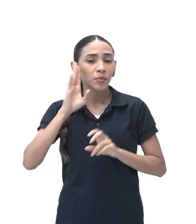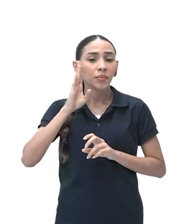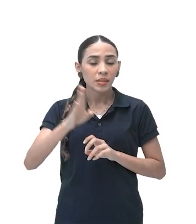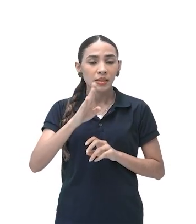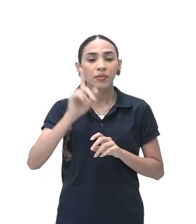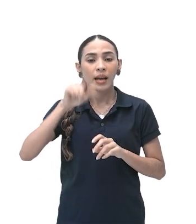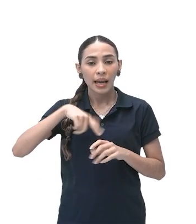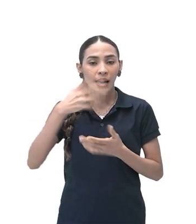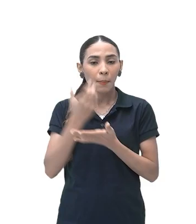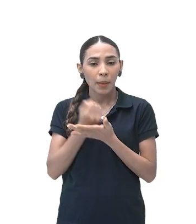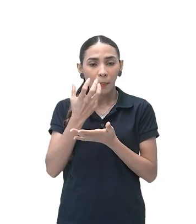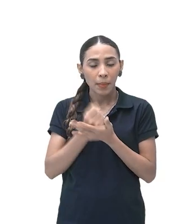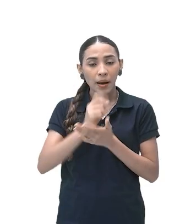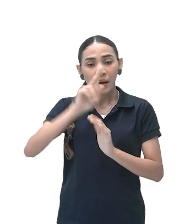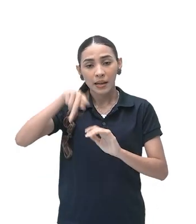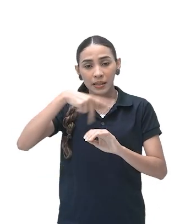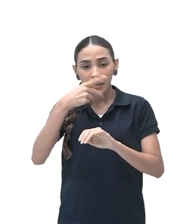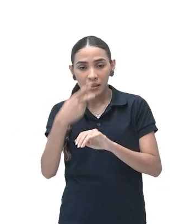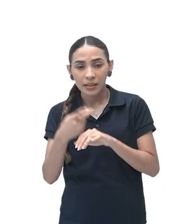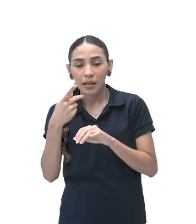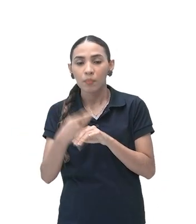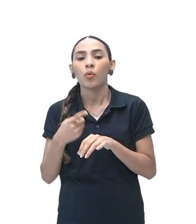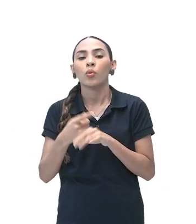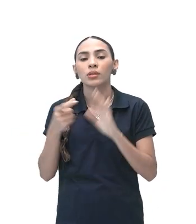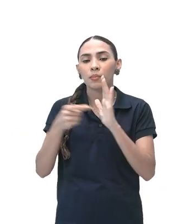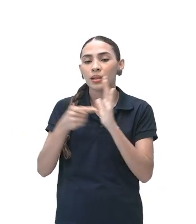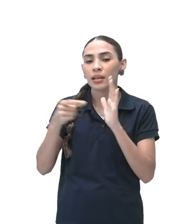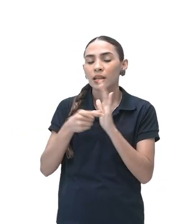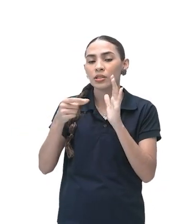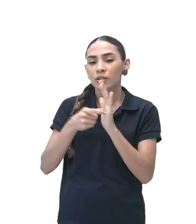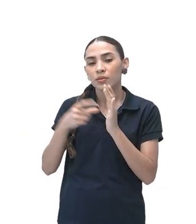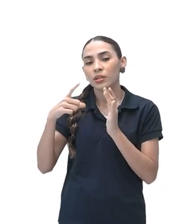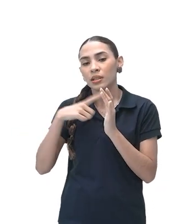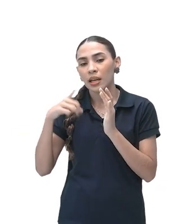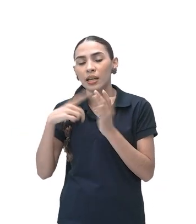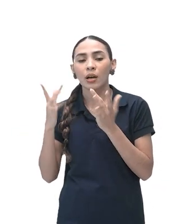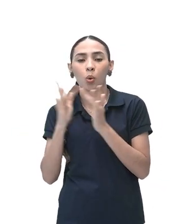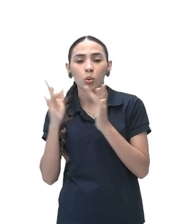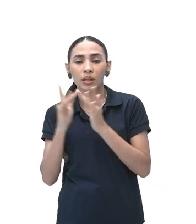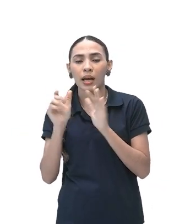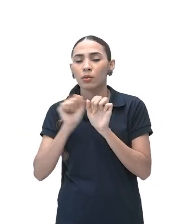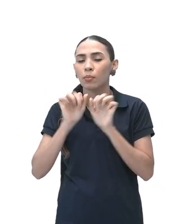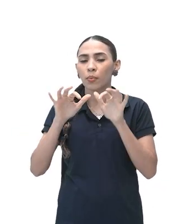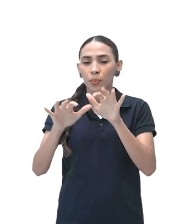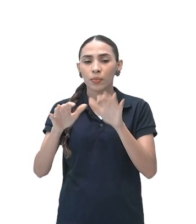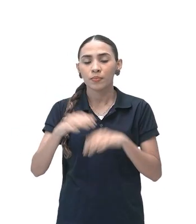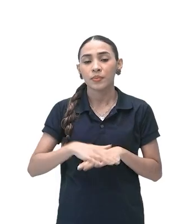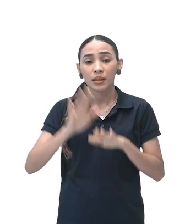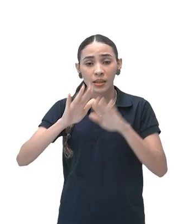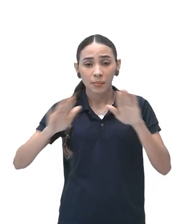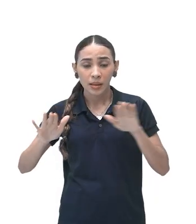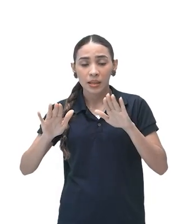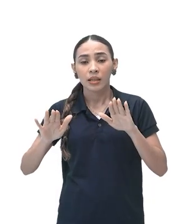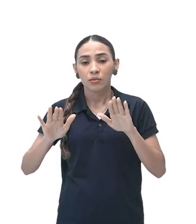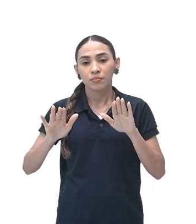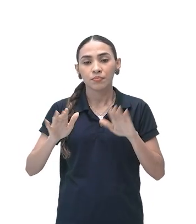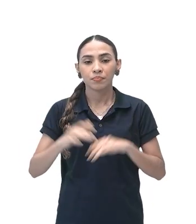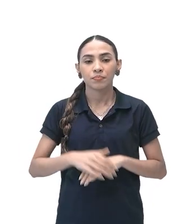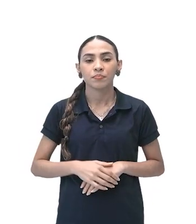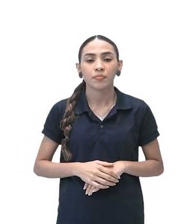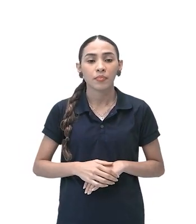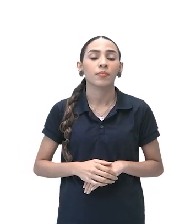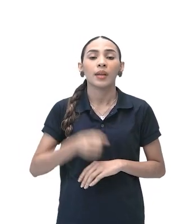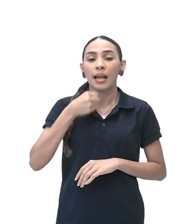e disponibilizados em plataformas que permitem que o conteúdo seja acessado de acordo com a necessidade do ouvinte. E